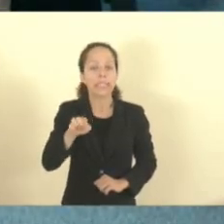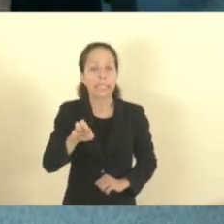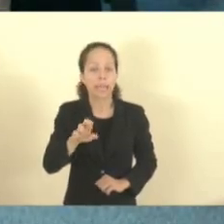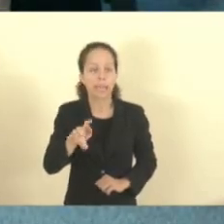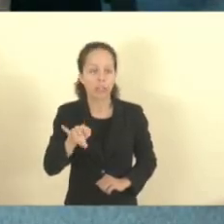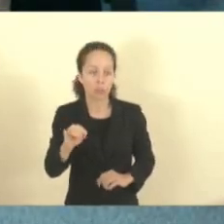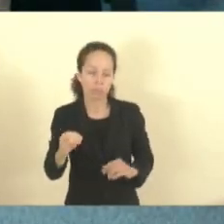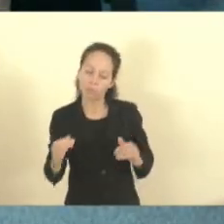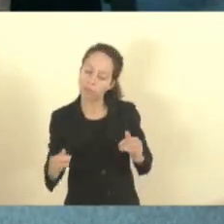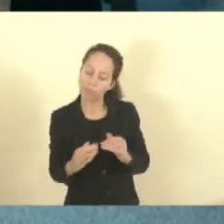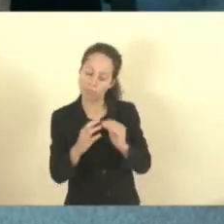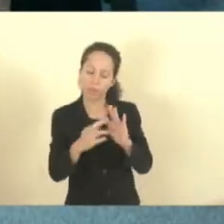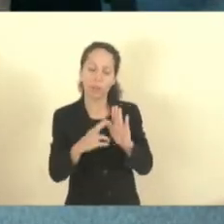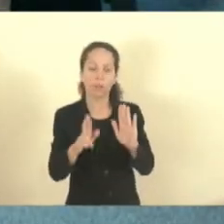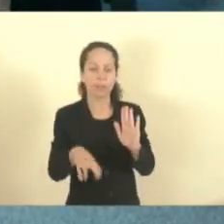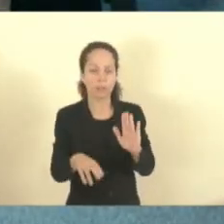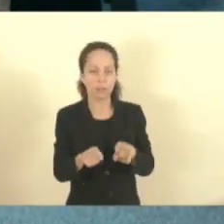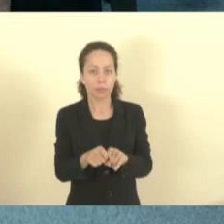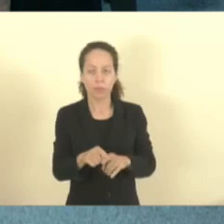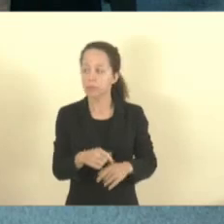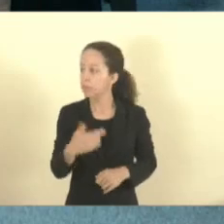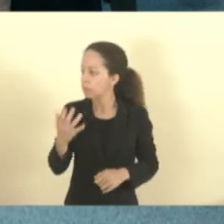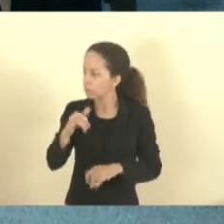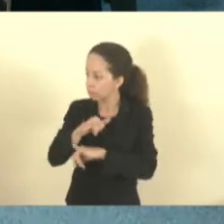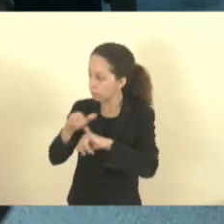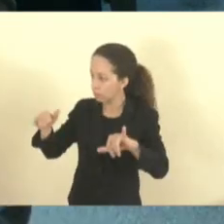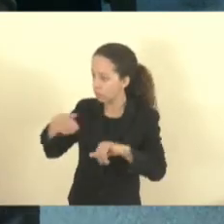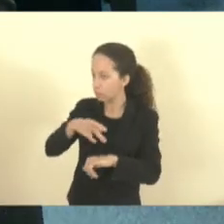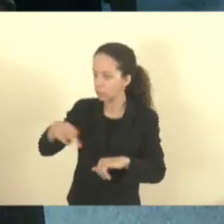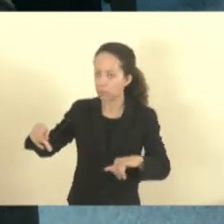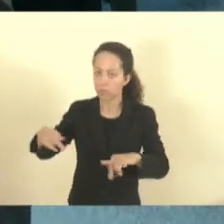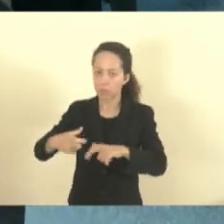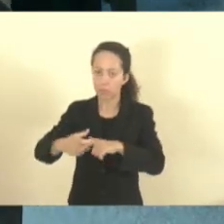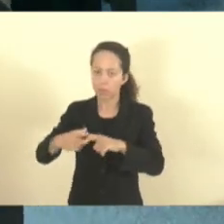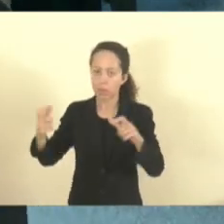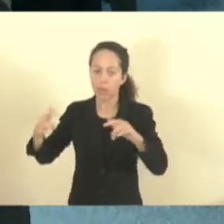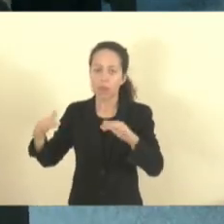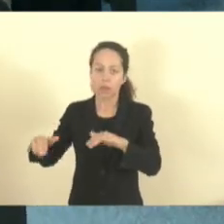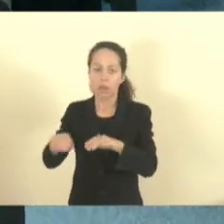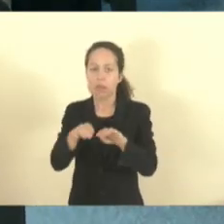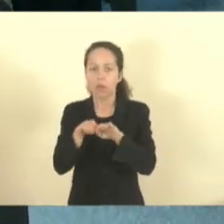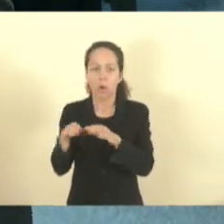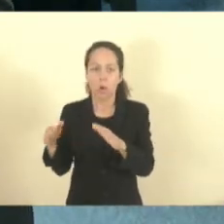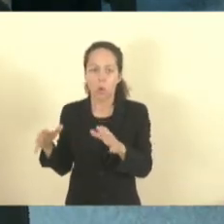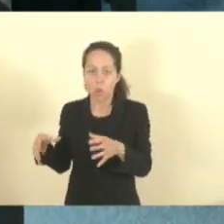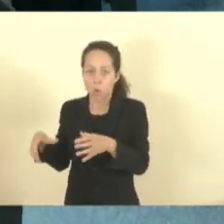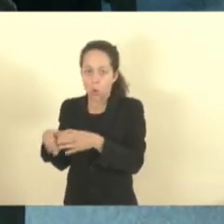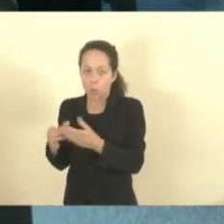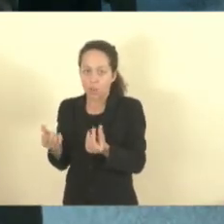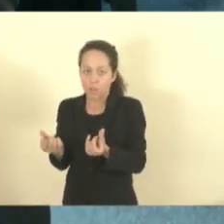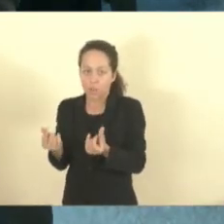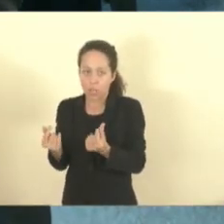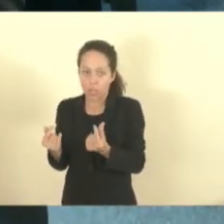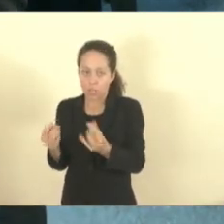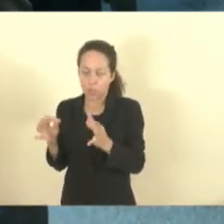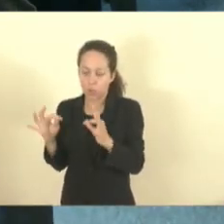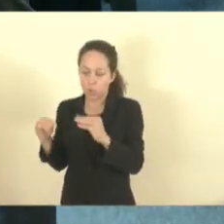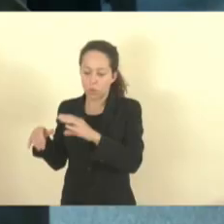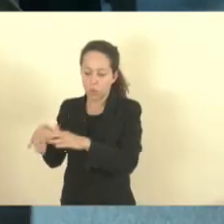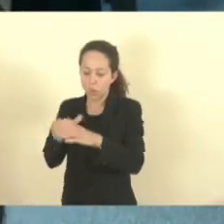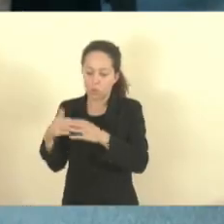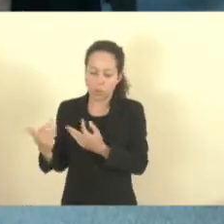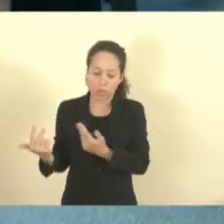com relator, senhor presidente, aprovado a unanimidade na Comissão de Finanças, devolvo a matéria à